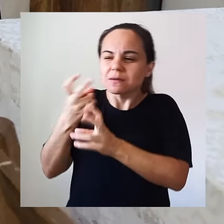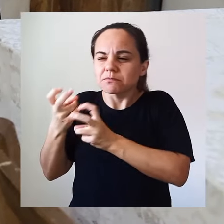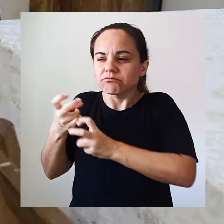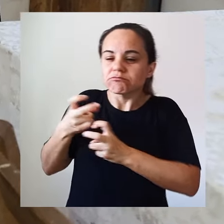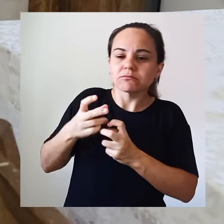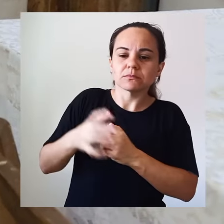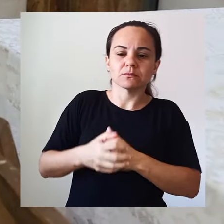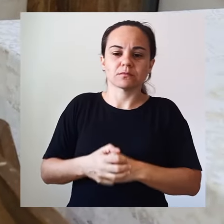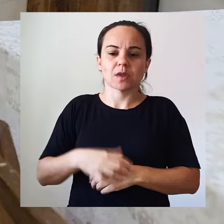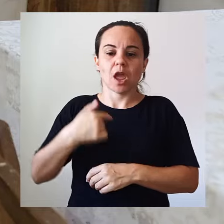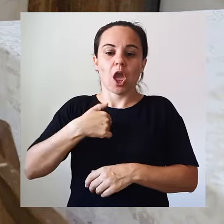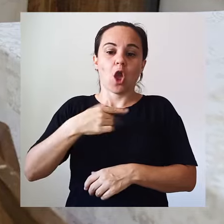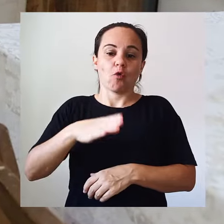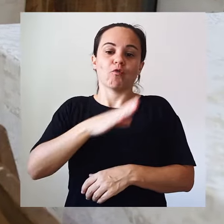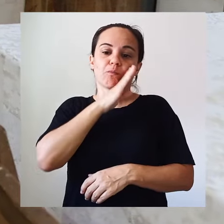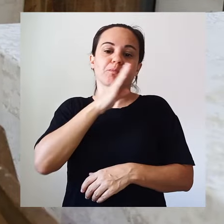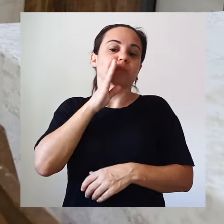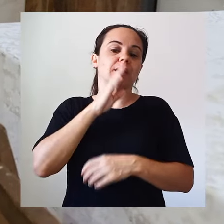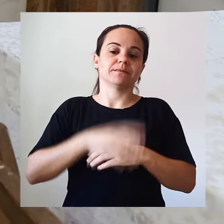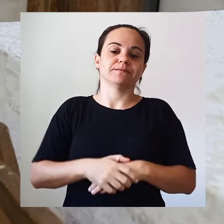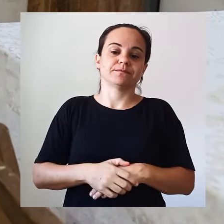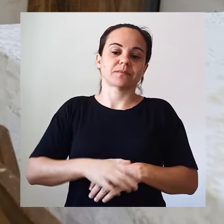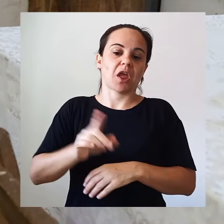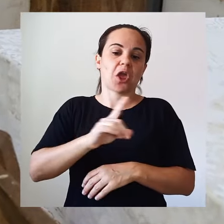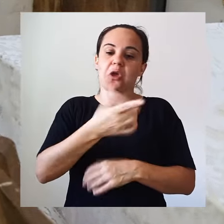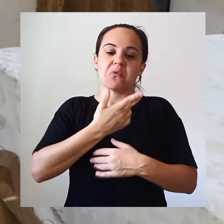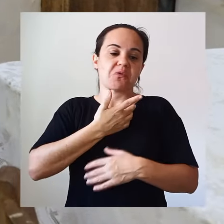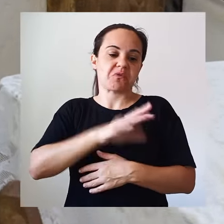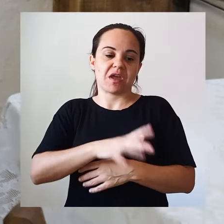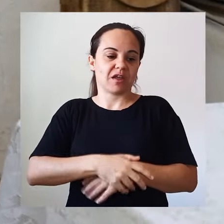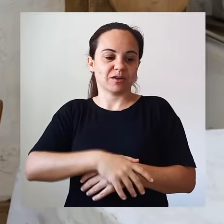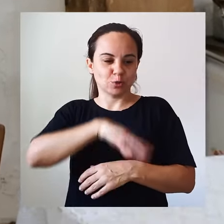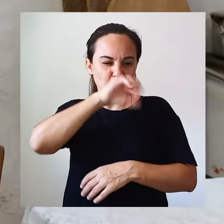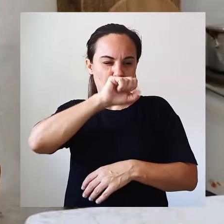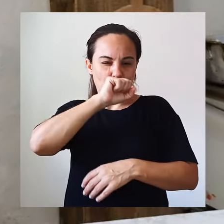Eu vou pra bodega. Não vou ficar aqui cheirando peido de mulher.